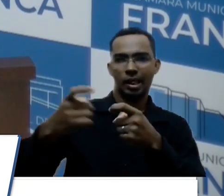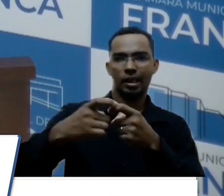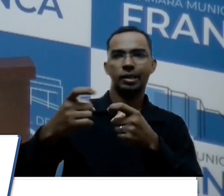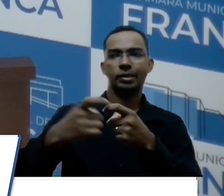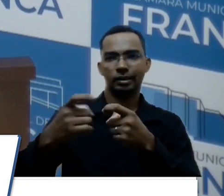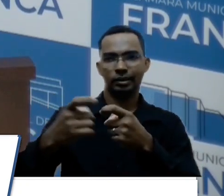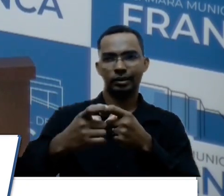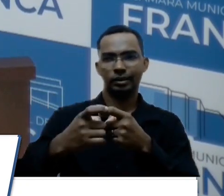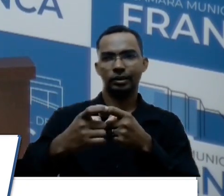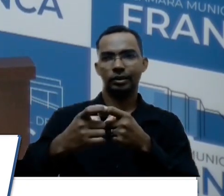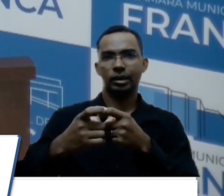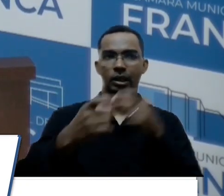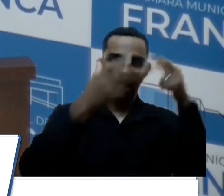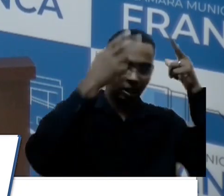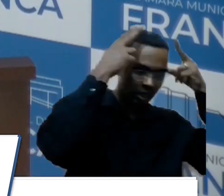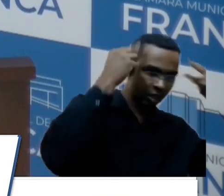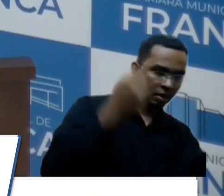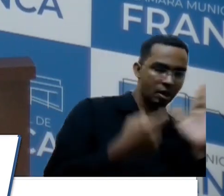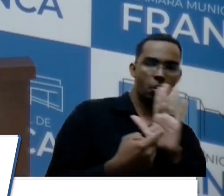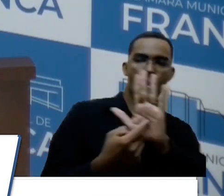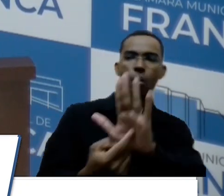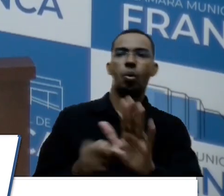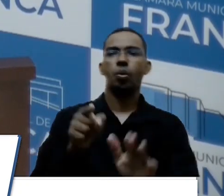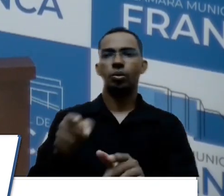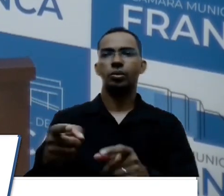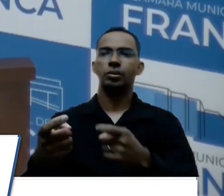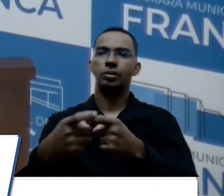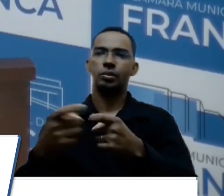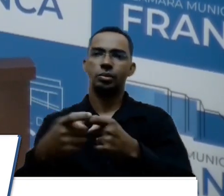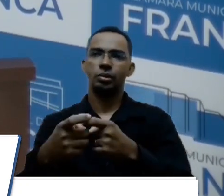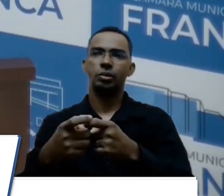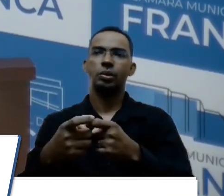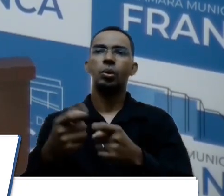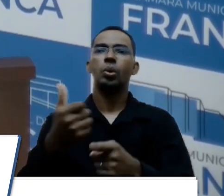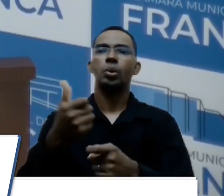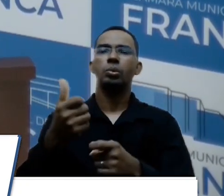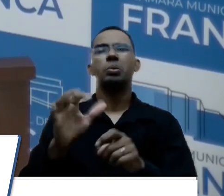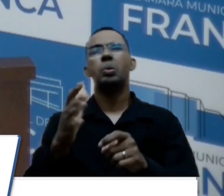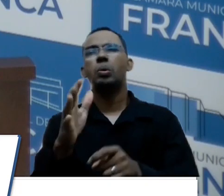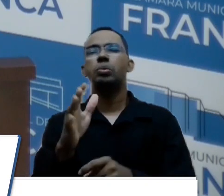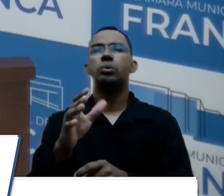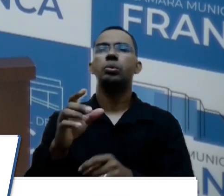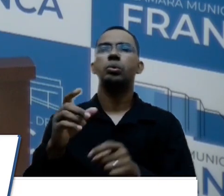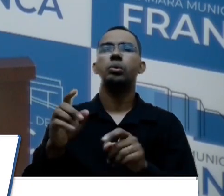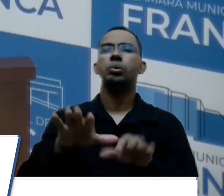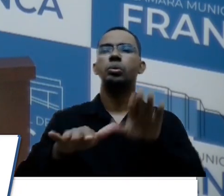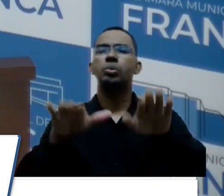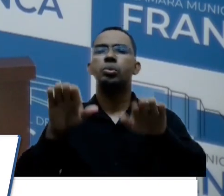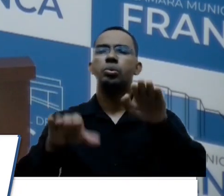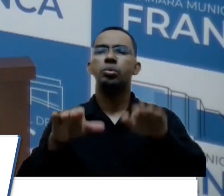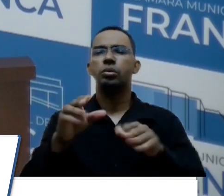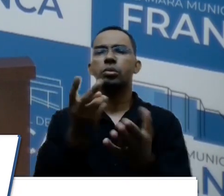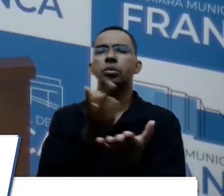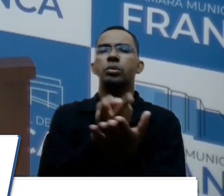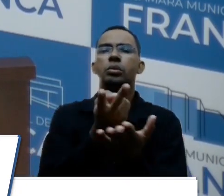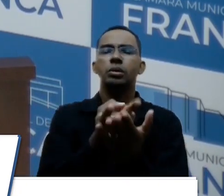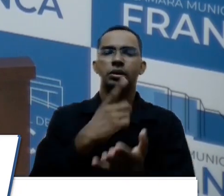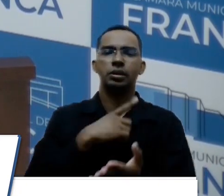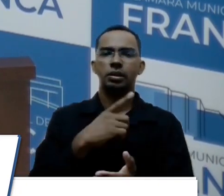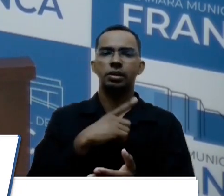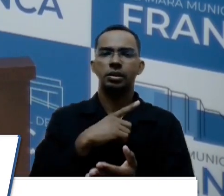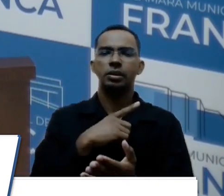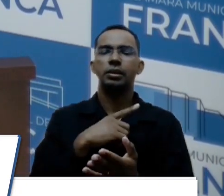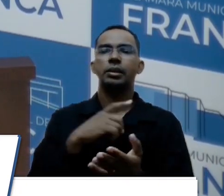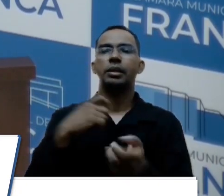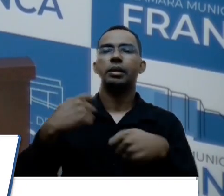o enfermeiro já indica, na primeira consulta ali, mais ou menos o grau que o paciente está de dependência